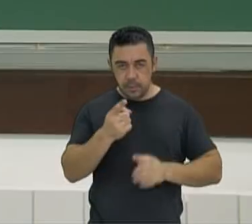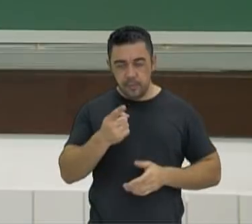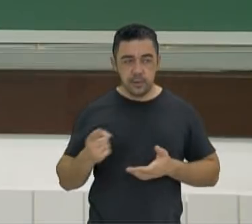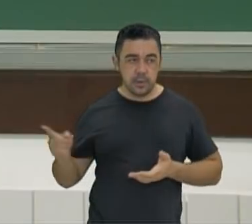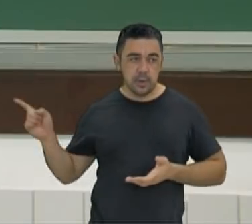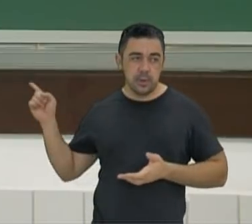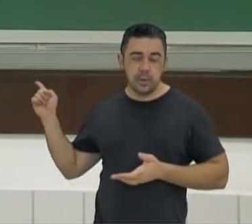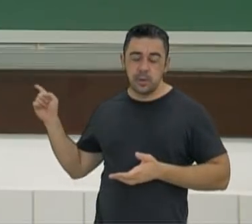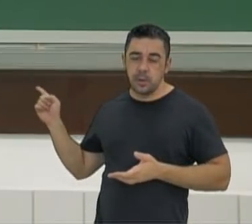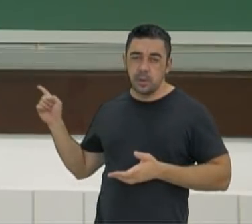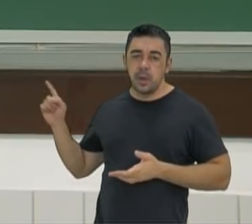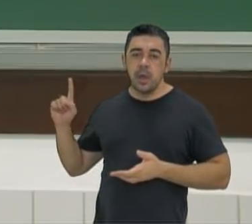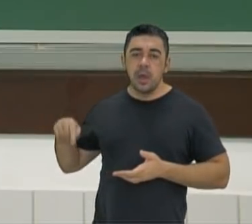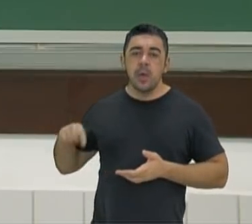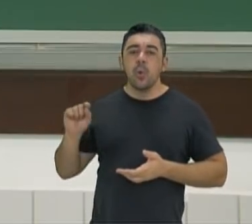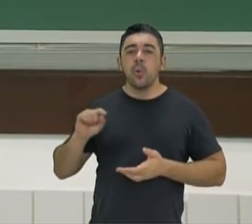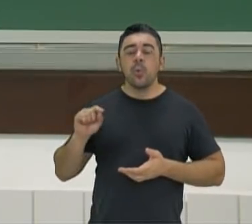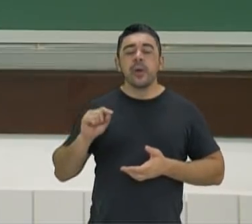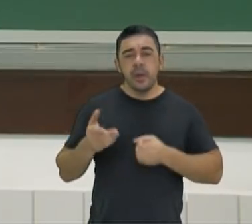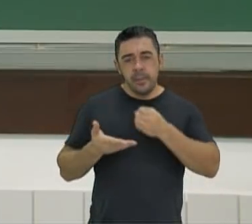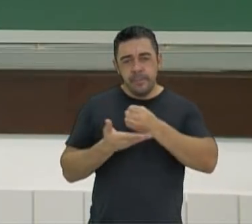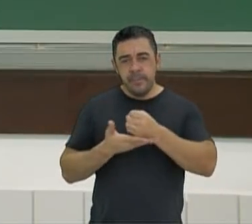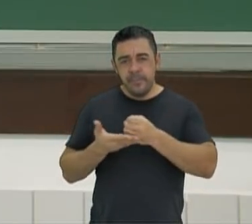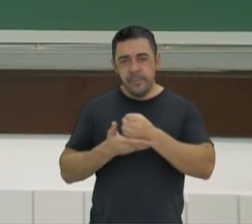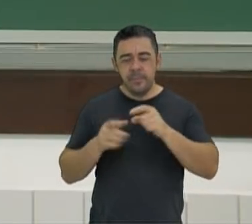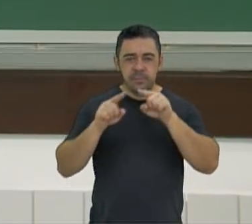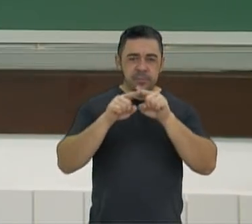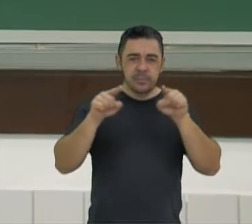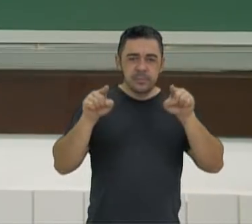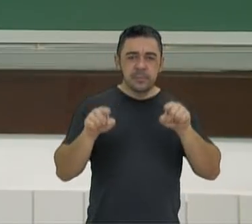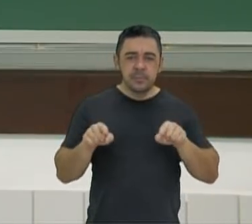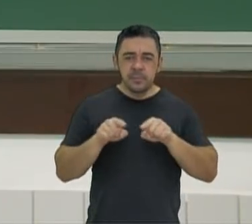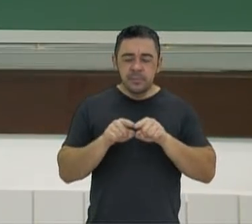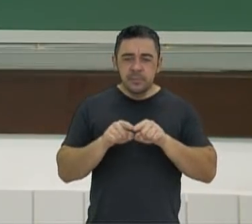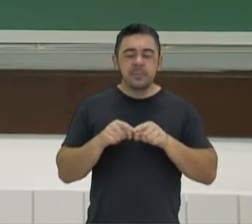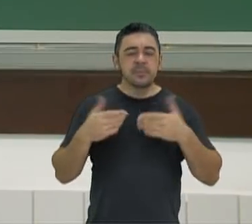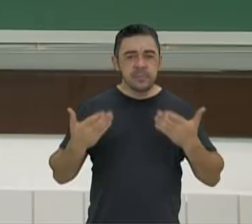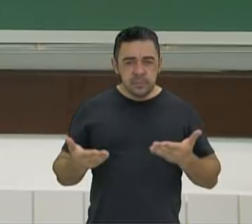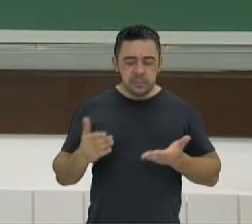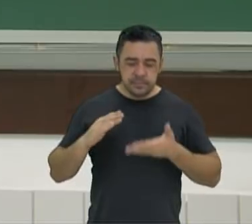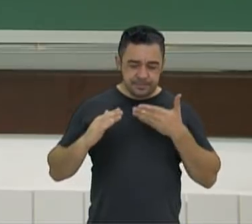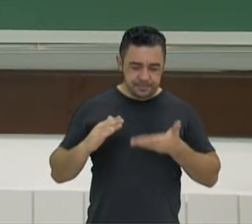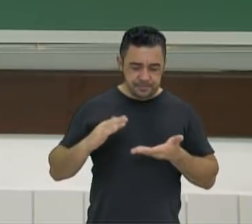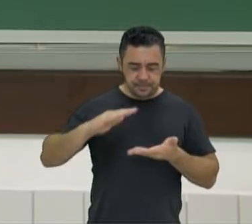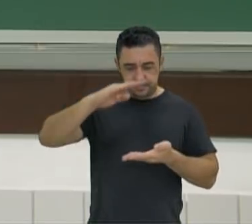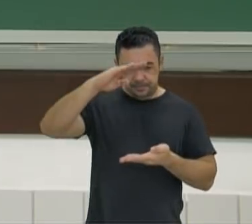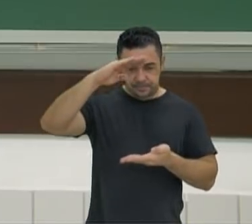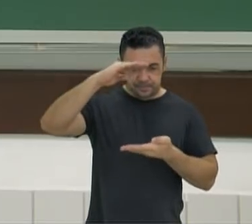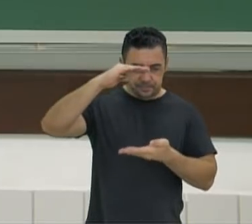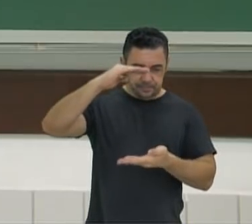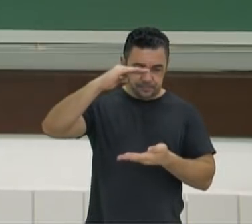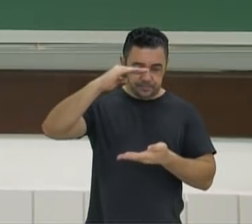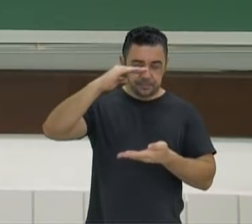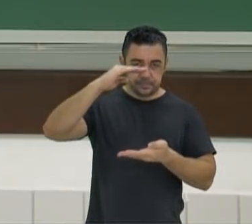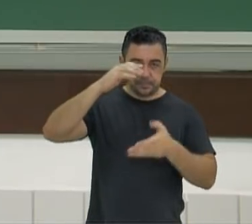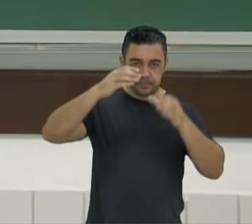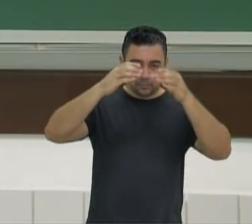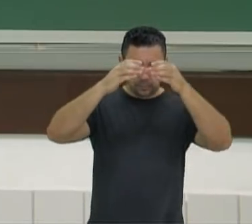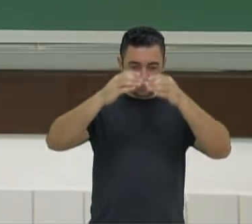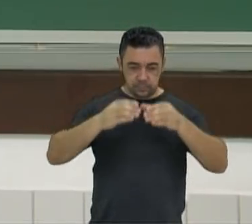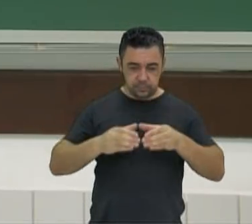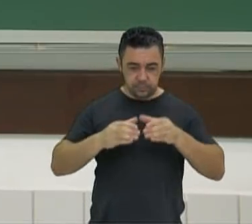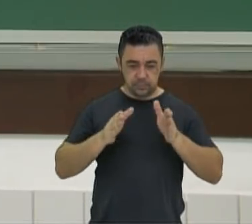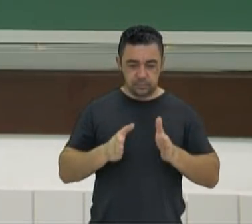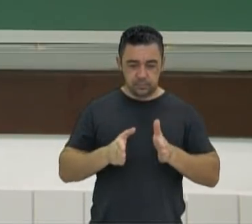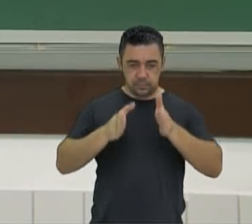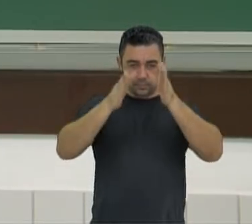prisma. Esse prisma é do quê? De base quadrada. Então, eu tenho um prisma quadrangular, posso dizer